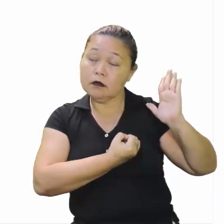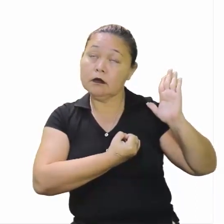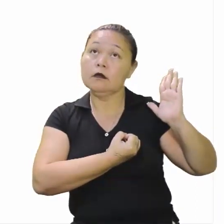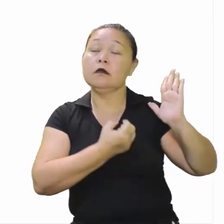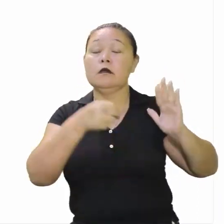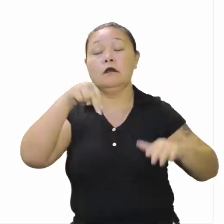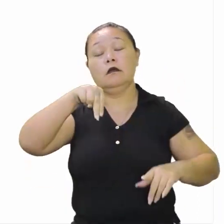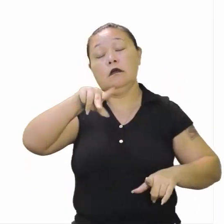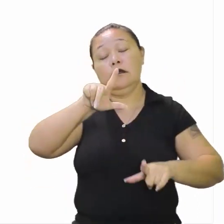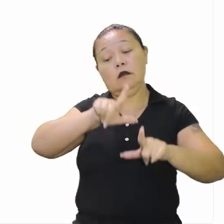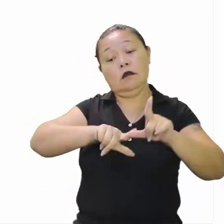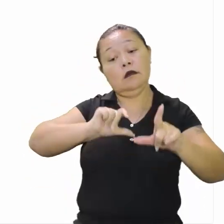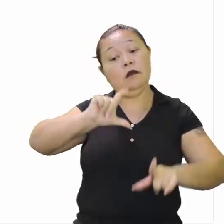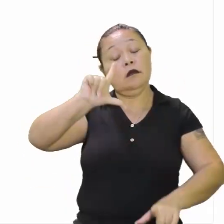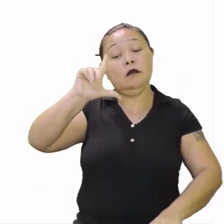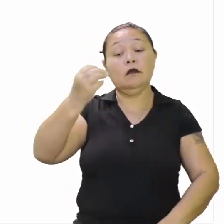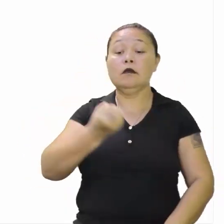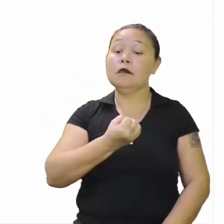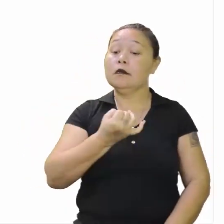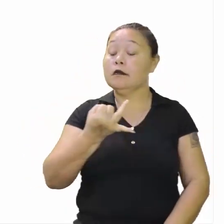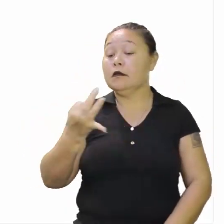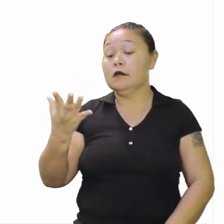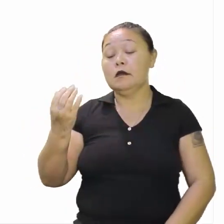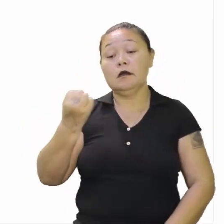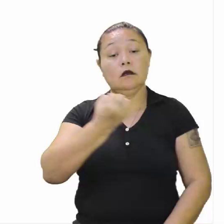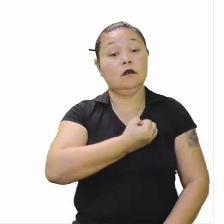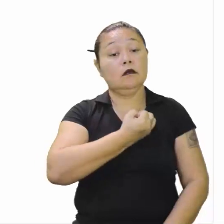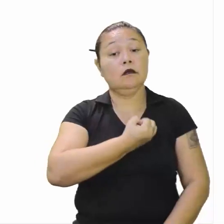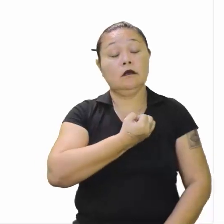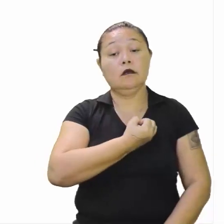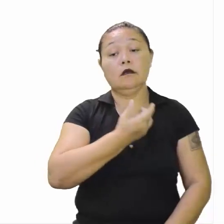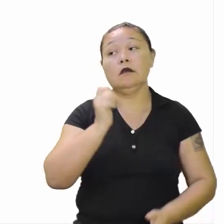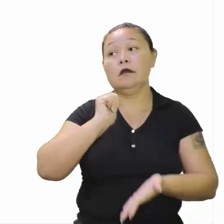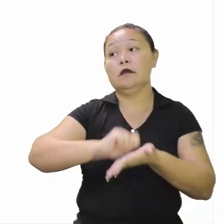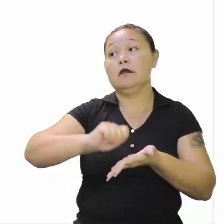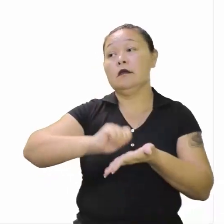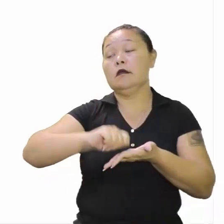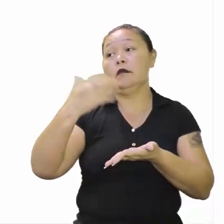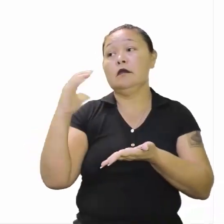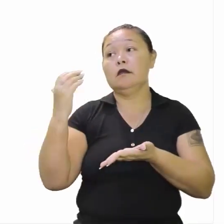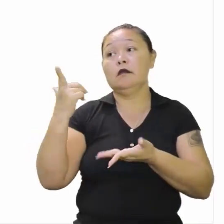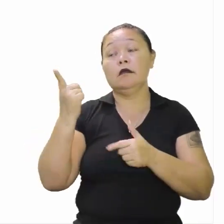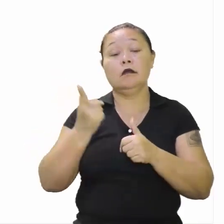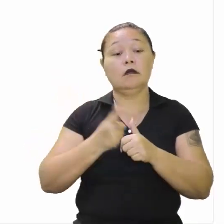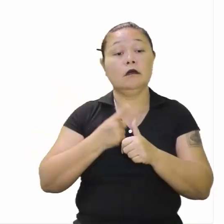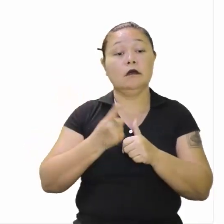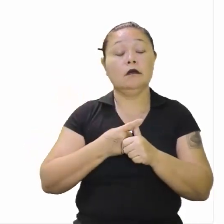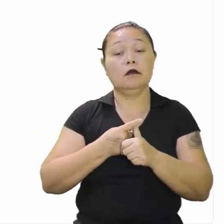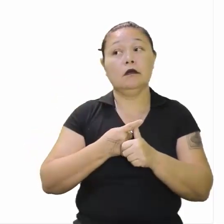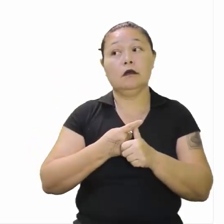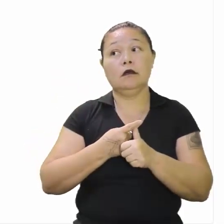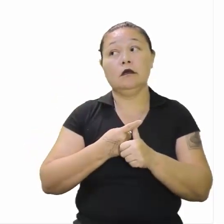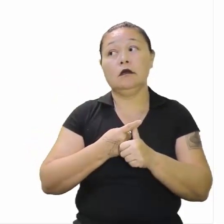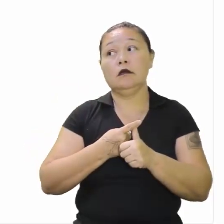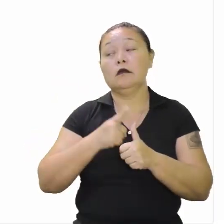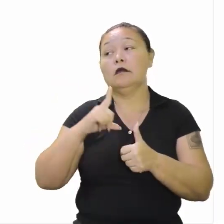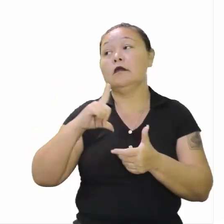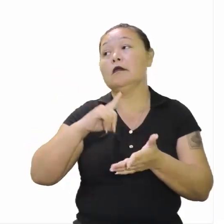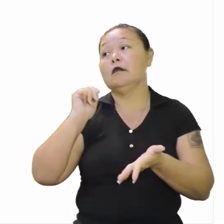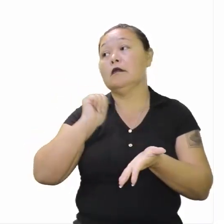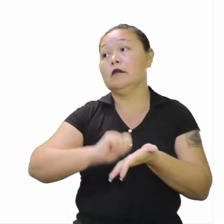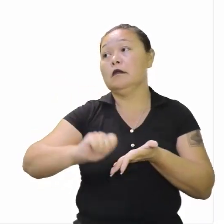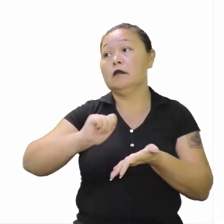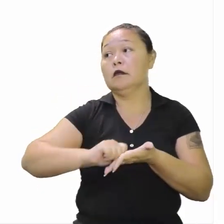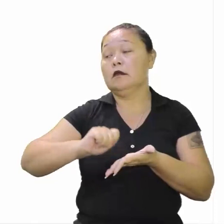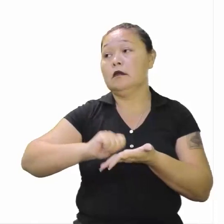n com muitos algarismos e transformar uma notação científica. Primeiro passo, eu devo